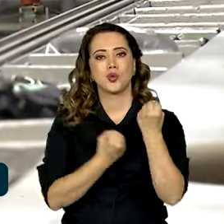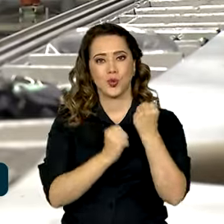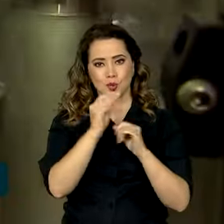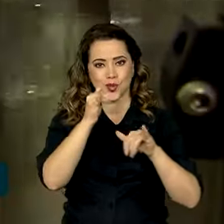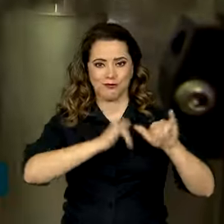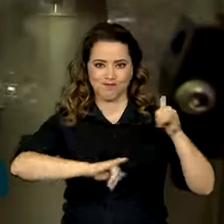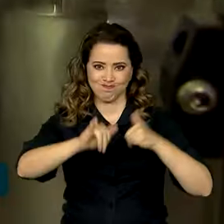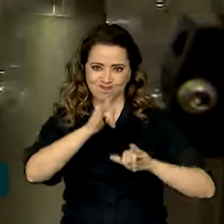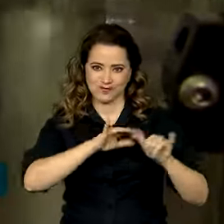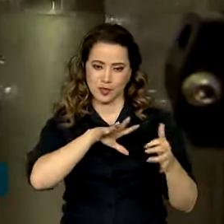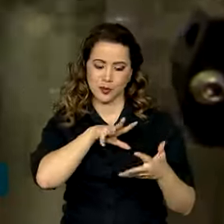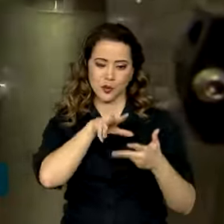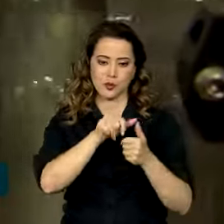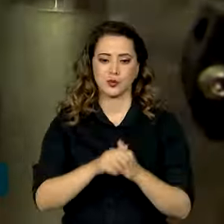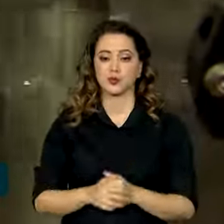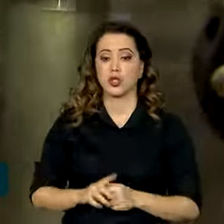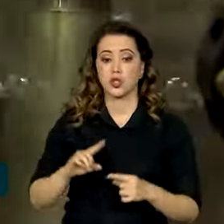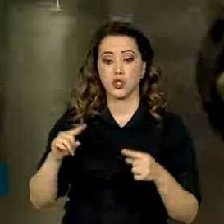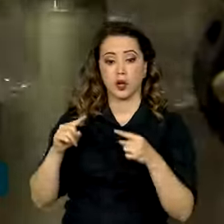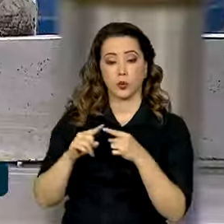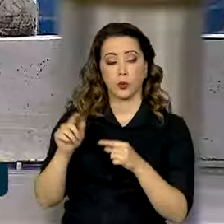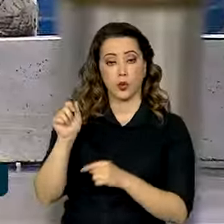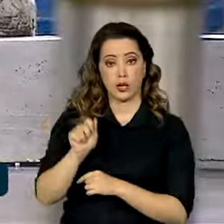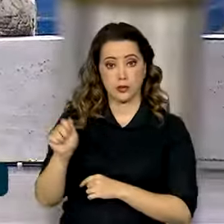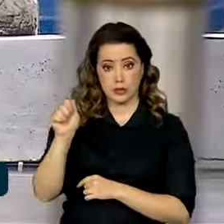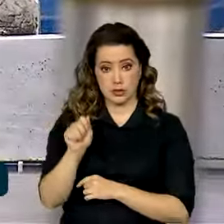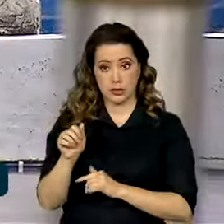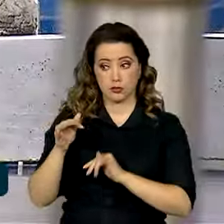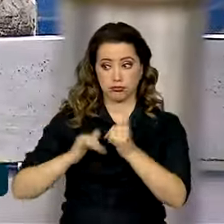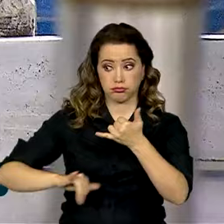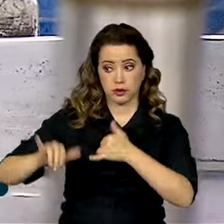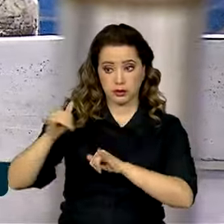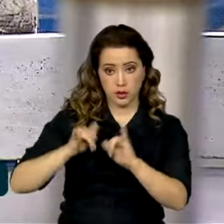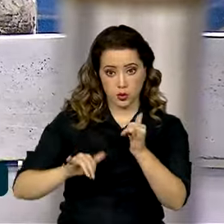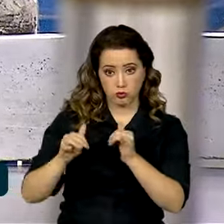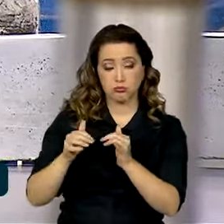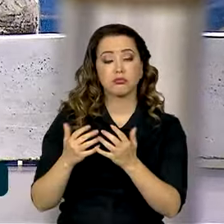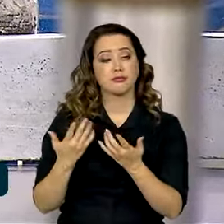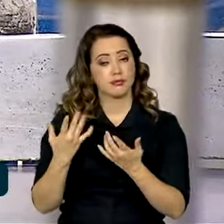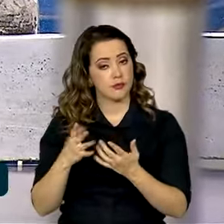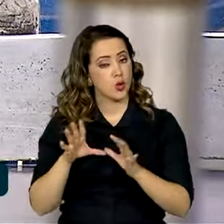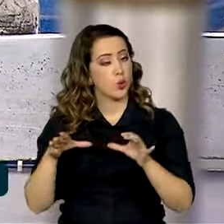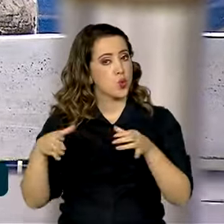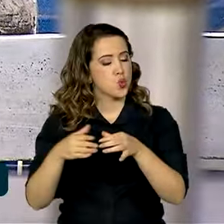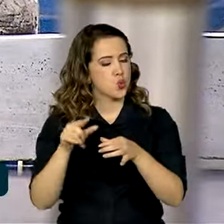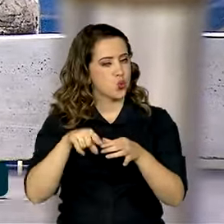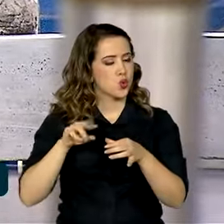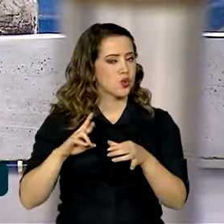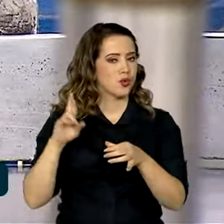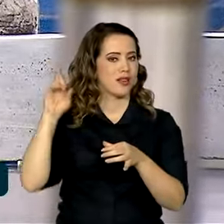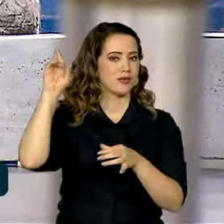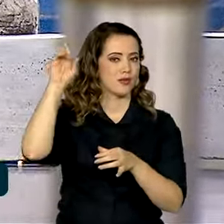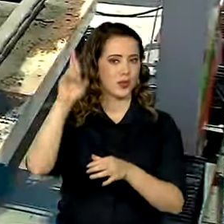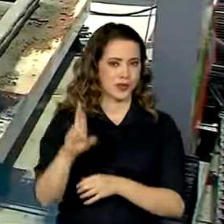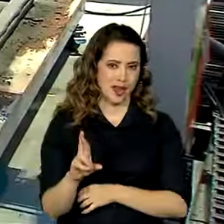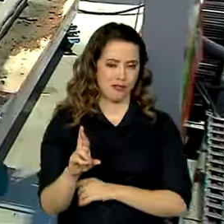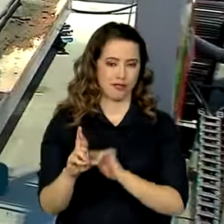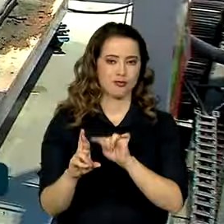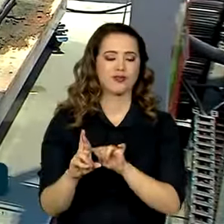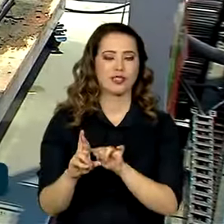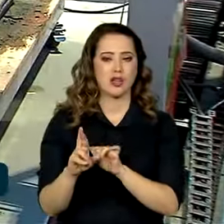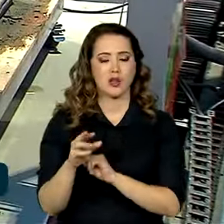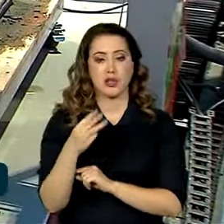De acordo com a ABQIM, a Associação Brasileira da Indústria Química, o setor foi responsável por